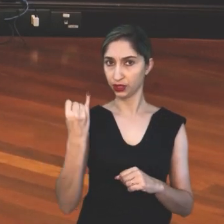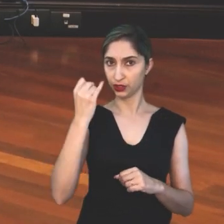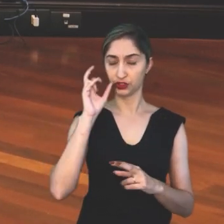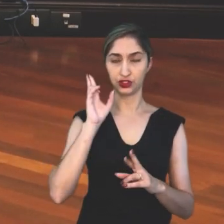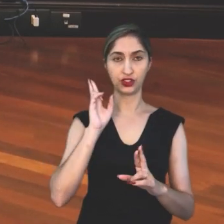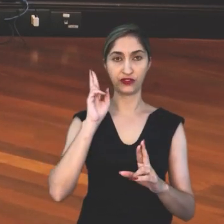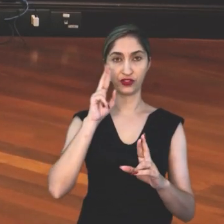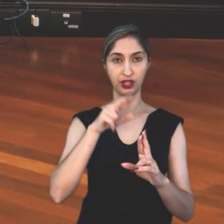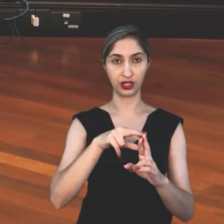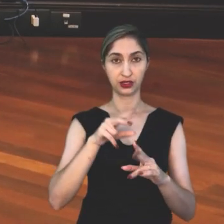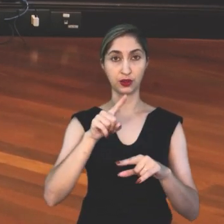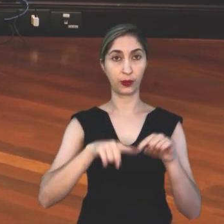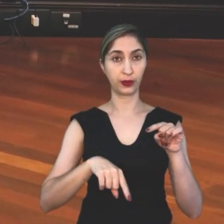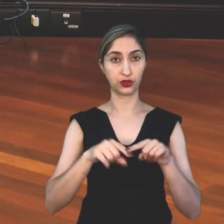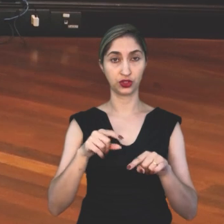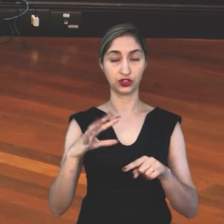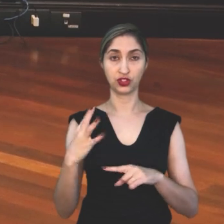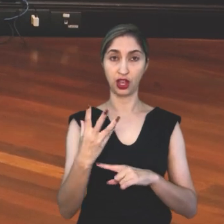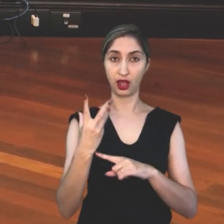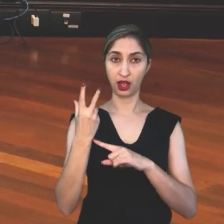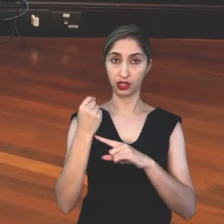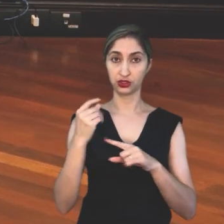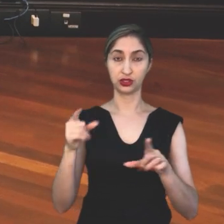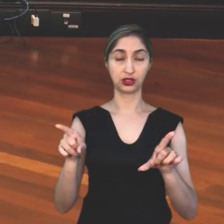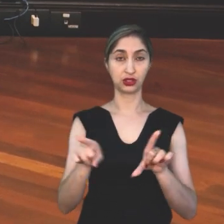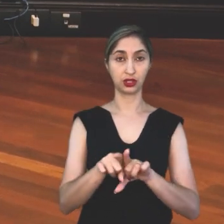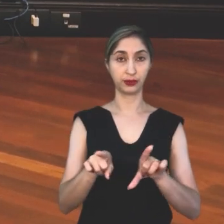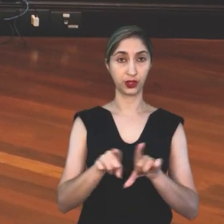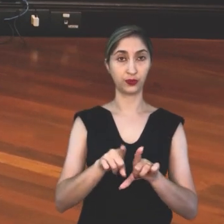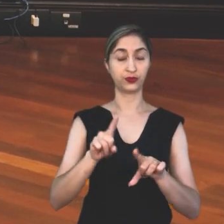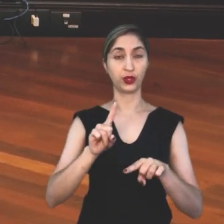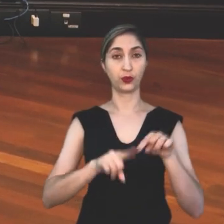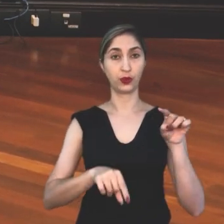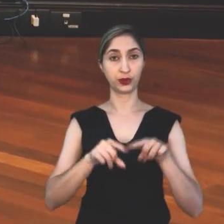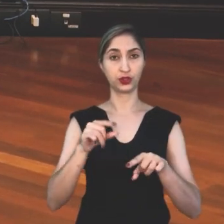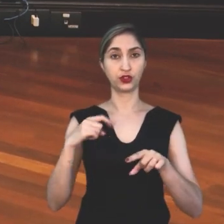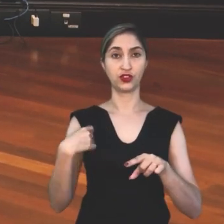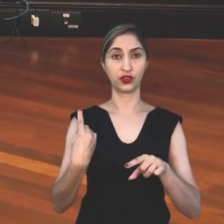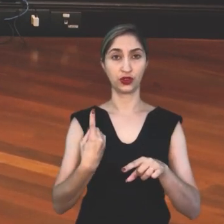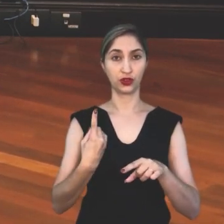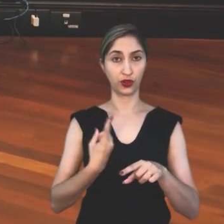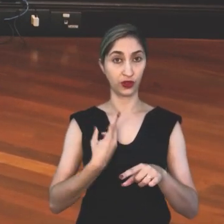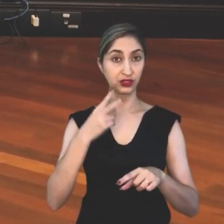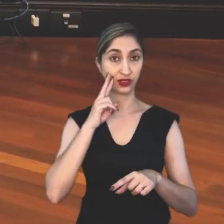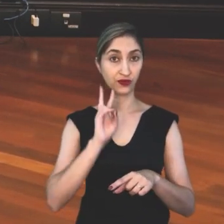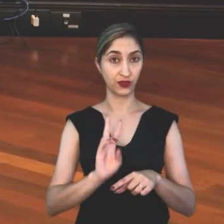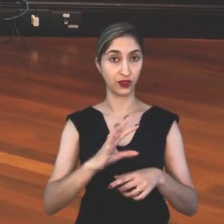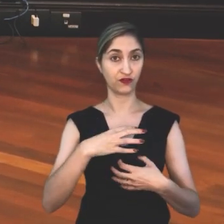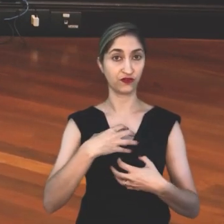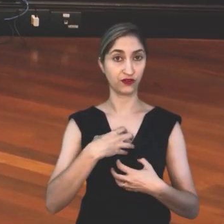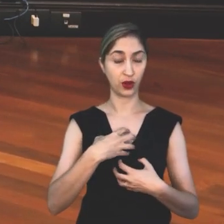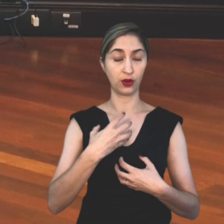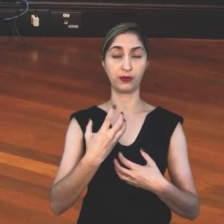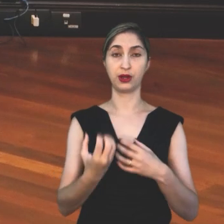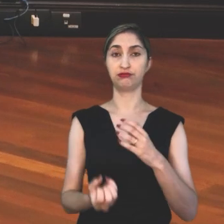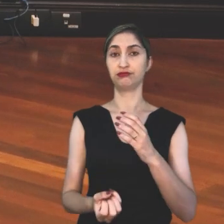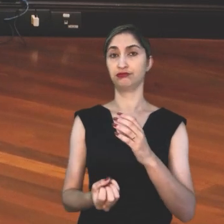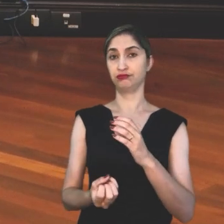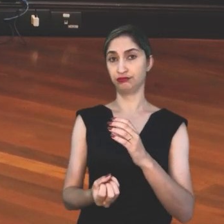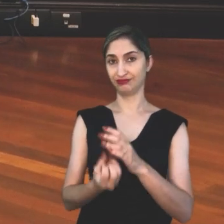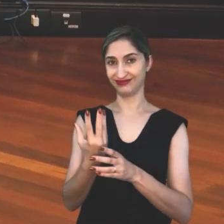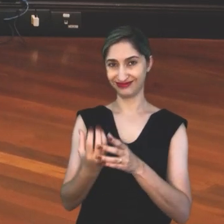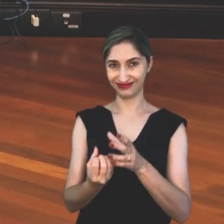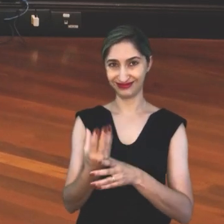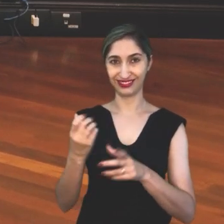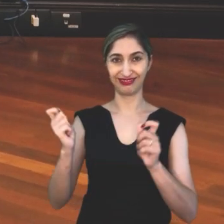caro, um símbolo que tem uma grande história e serve muito de referência. É um objeto de arte e é um objeto que, pela sua forma de produzir, a gente